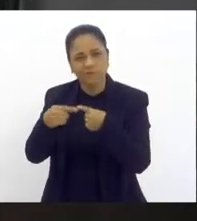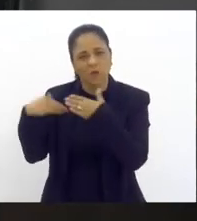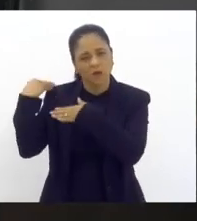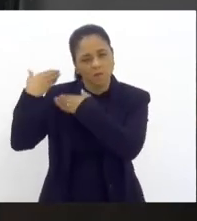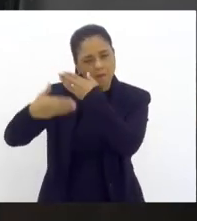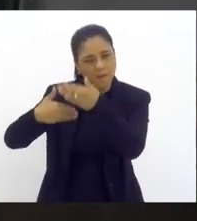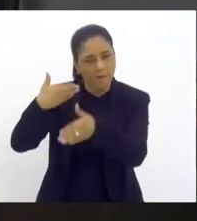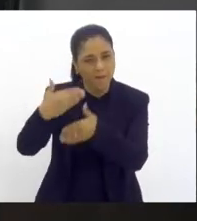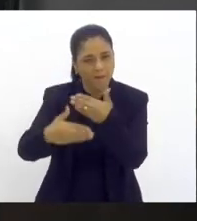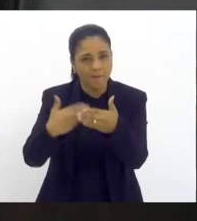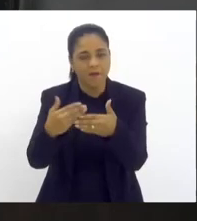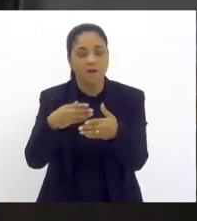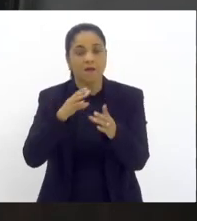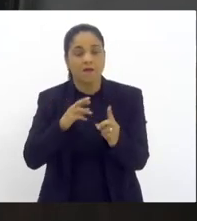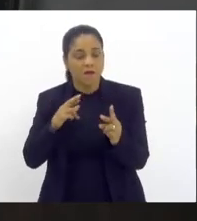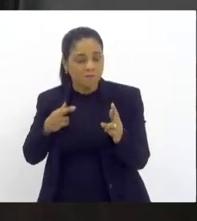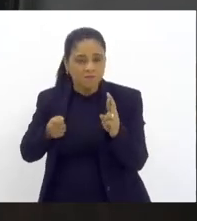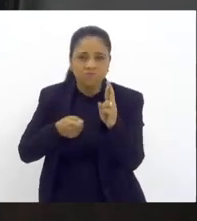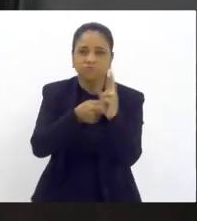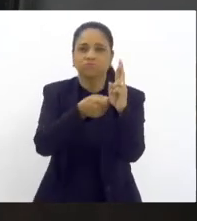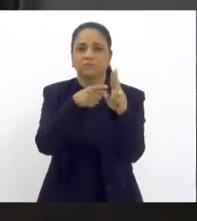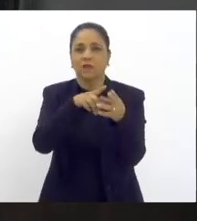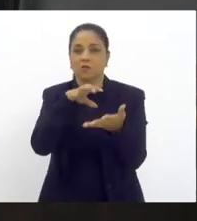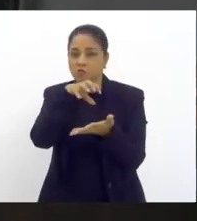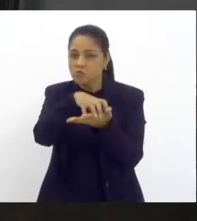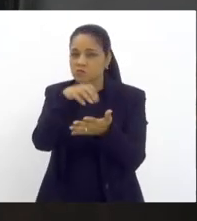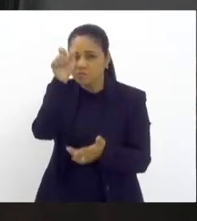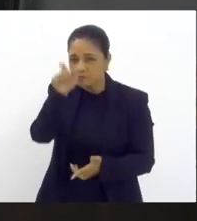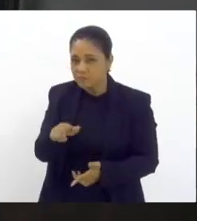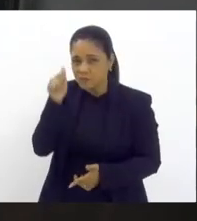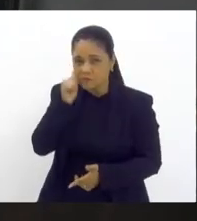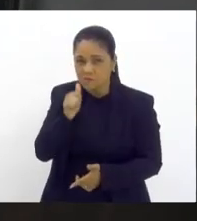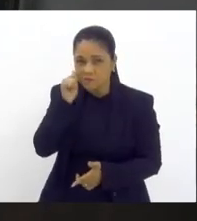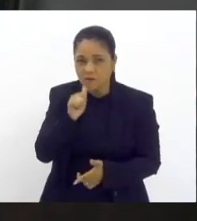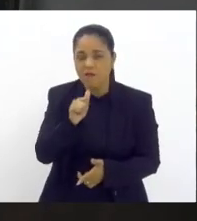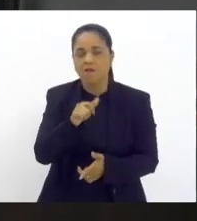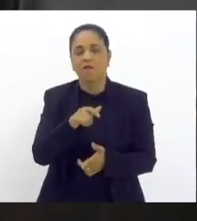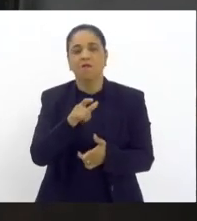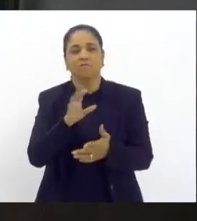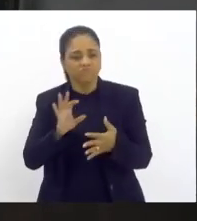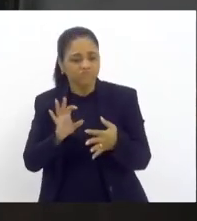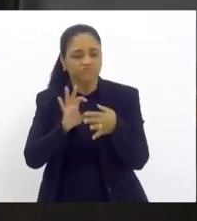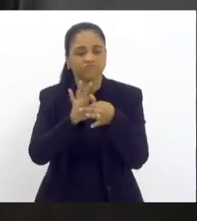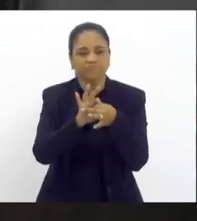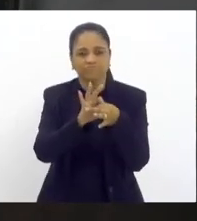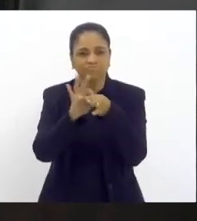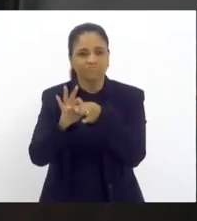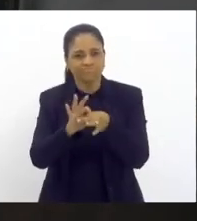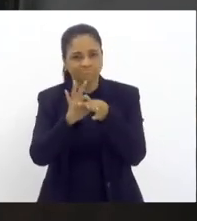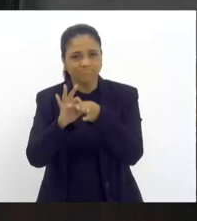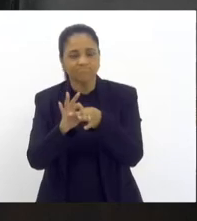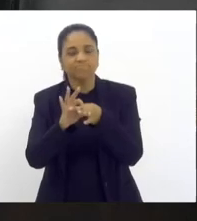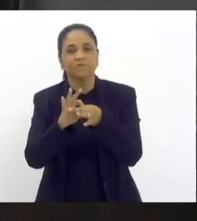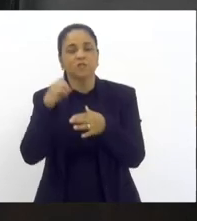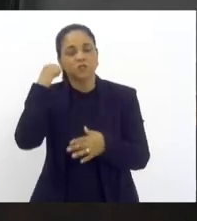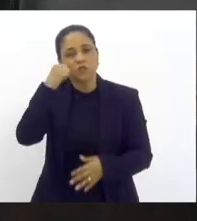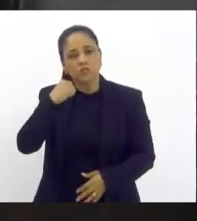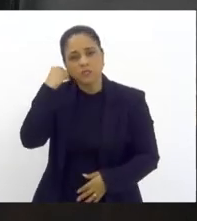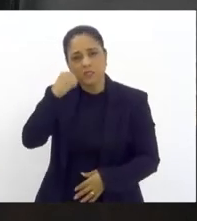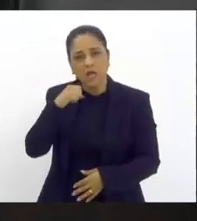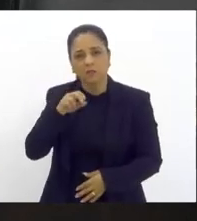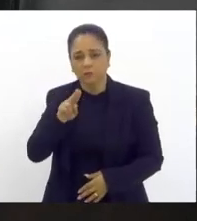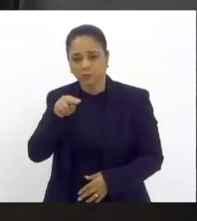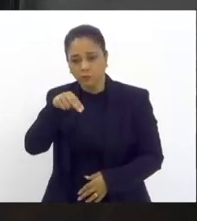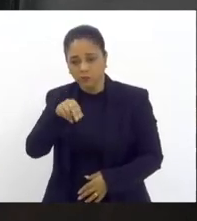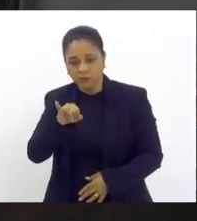a Procuradoria da Mulher é um braço extensivo da União e também do Senado, né? Nós